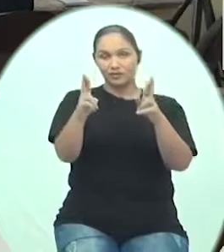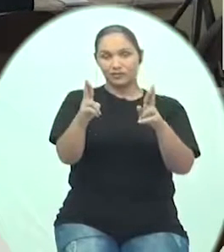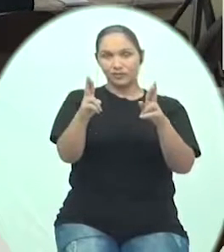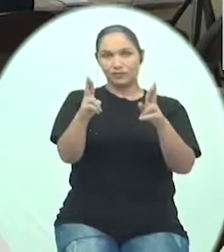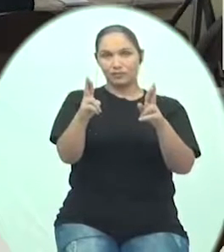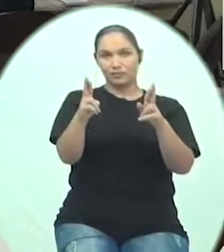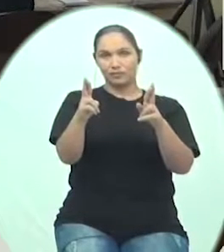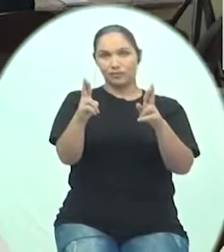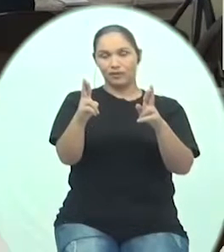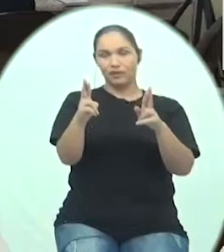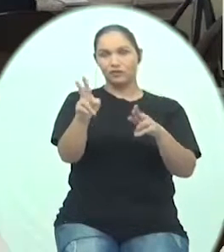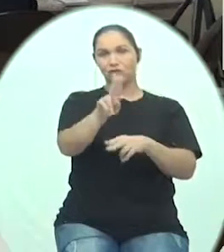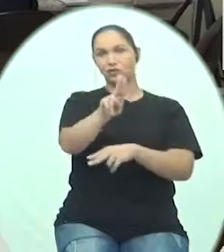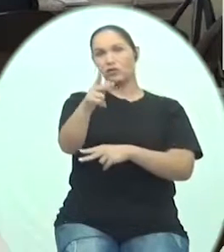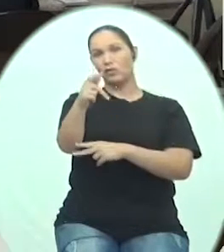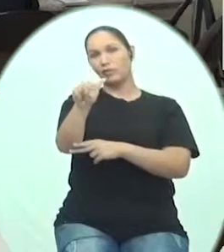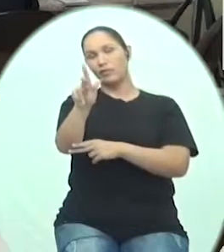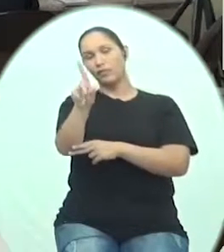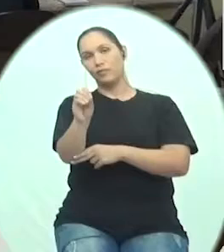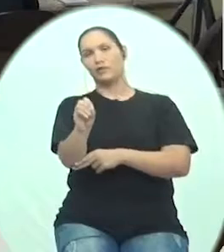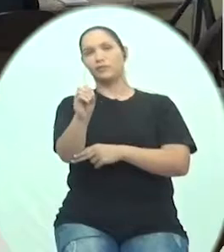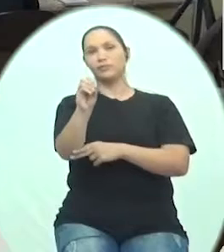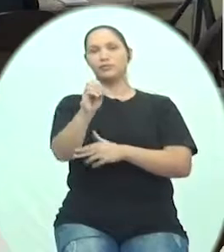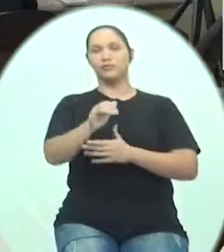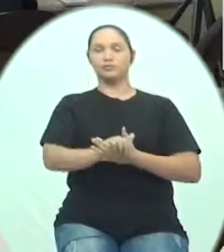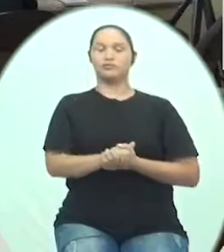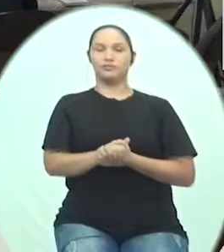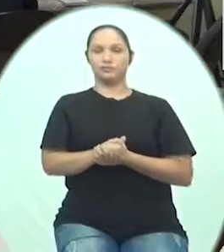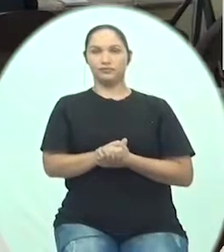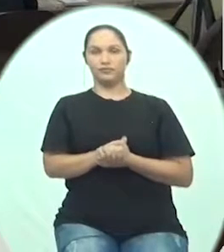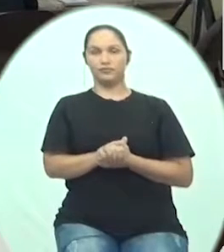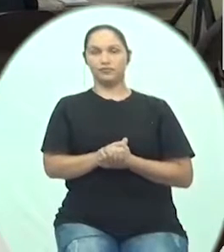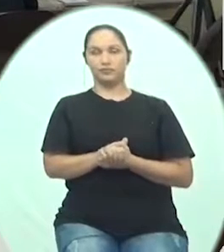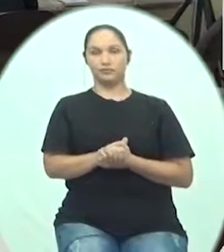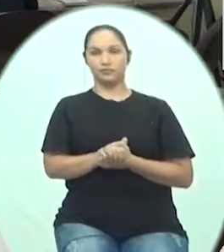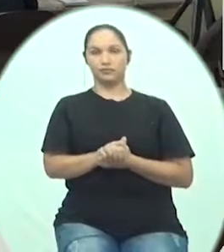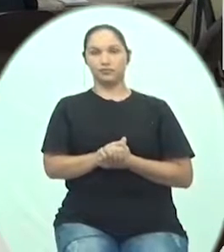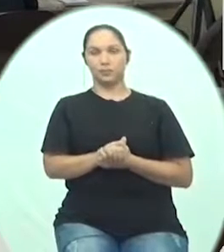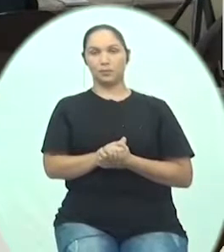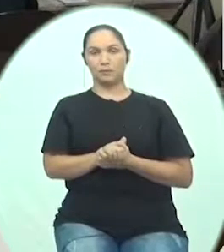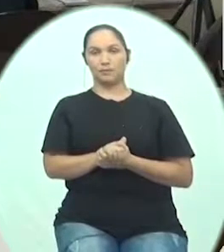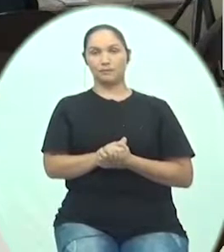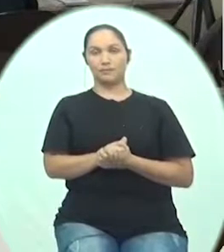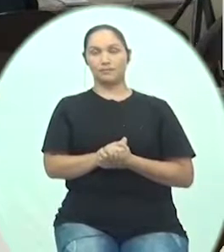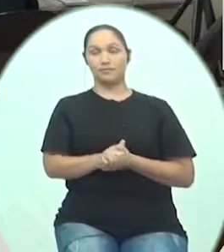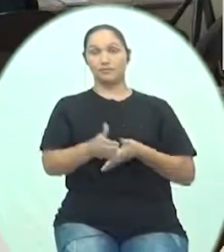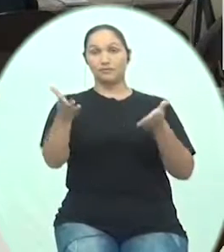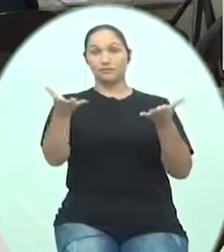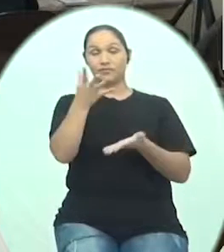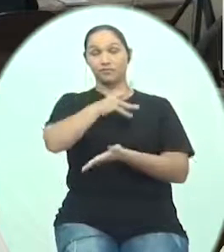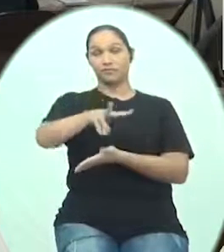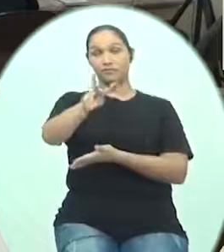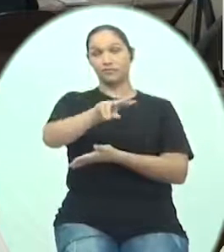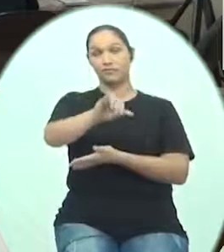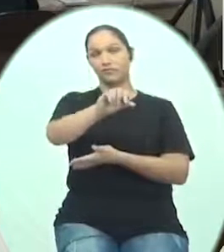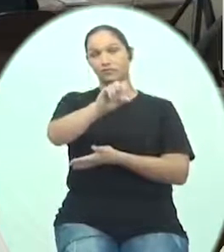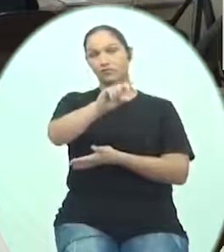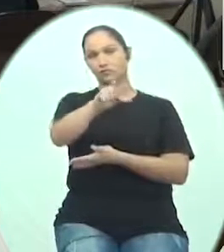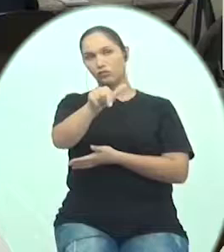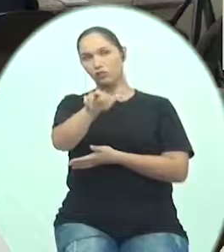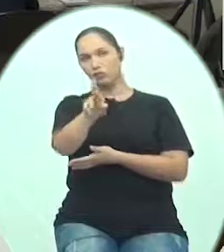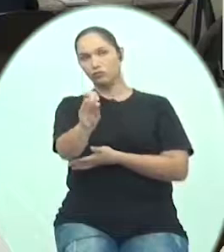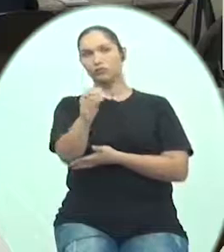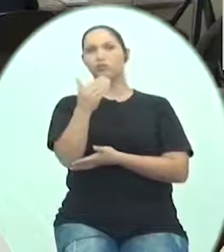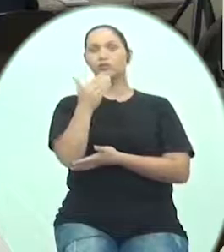executiva municipal do PP seria aí senhor presidente questão de ordem cedida ao Vereador zaro